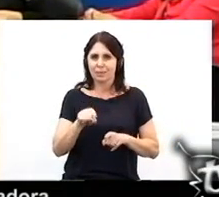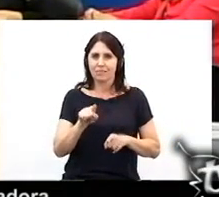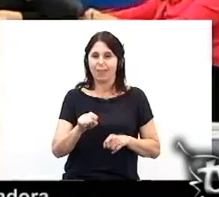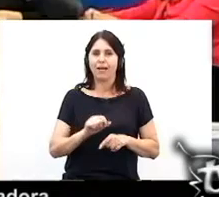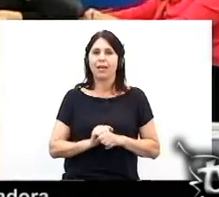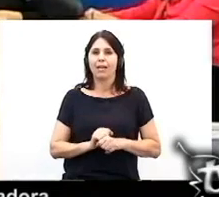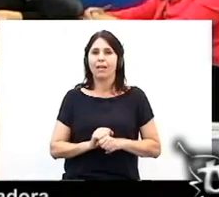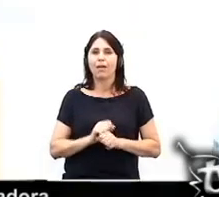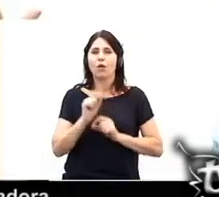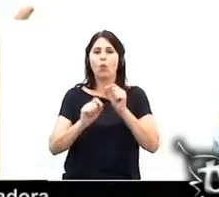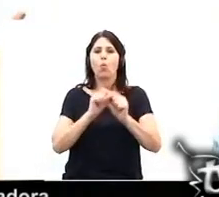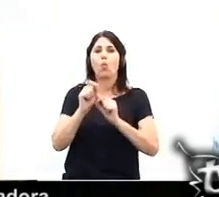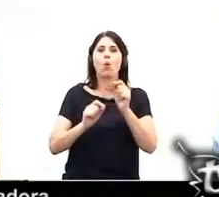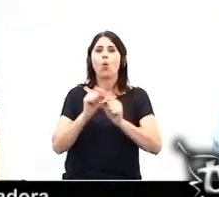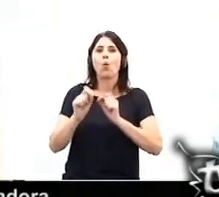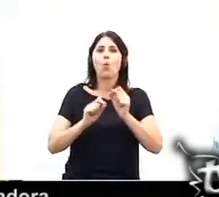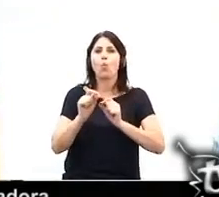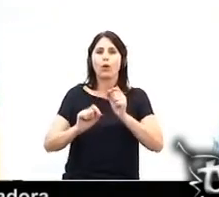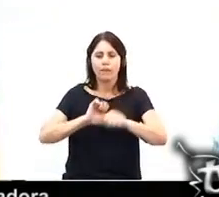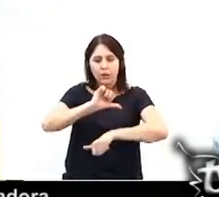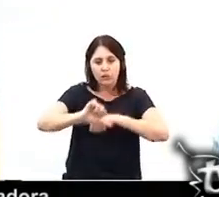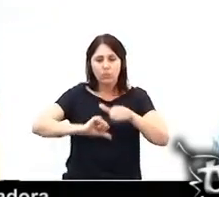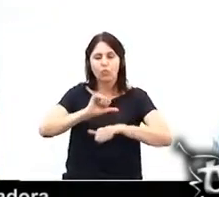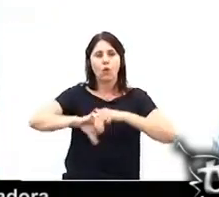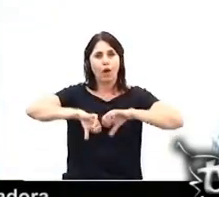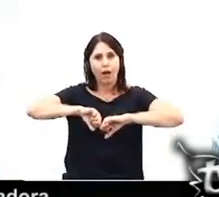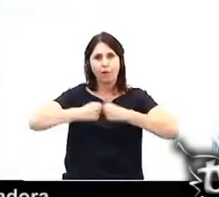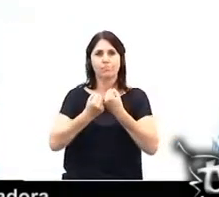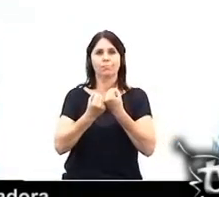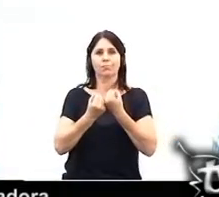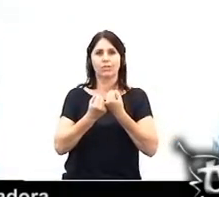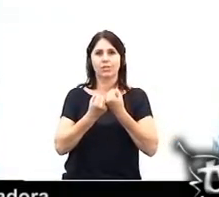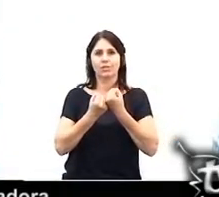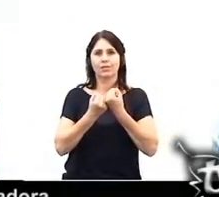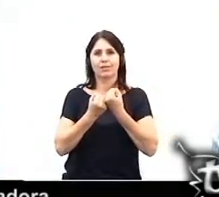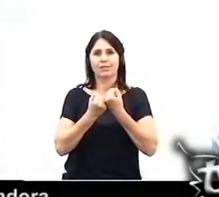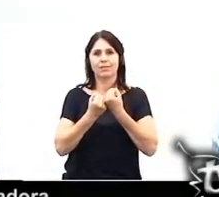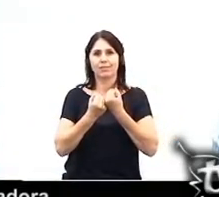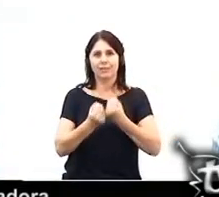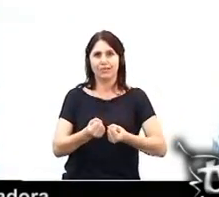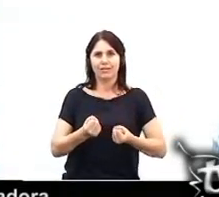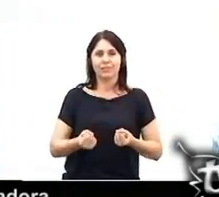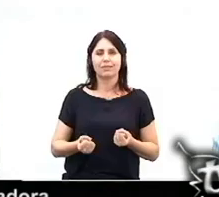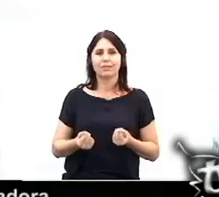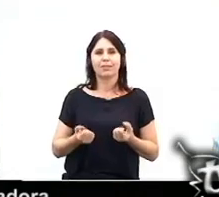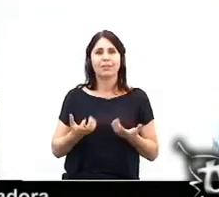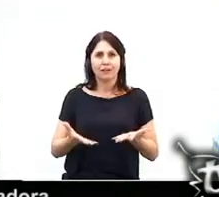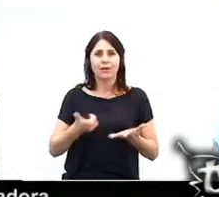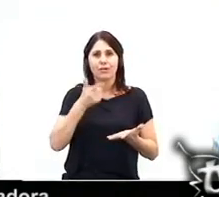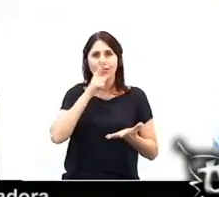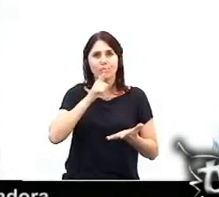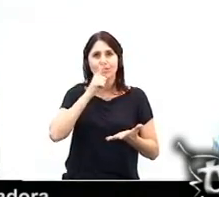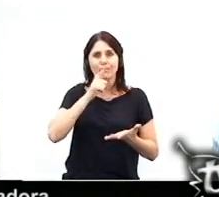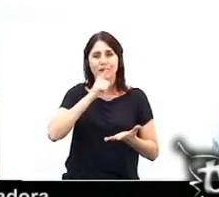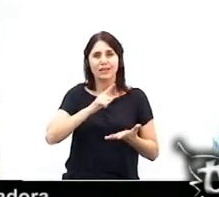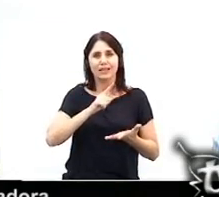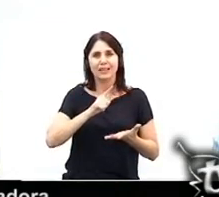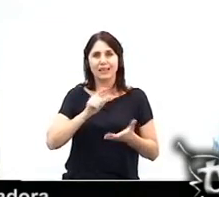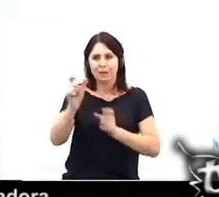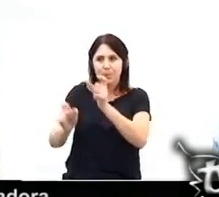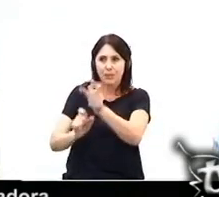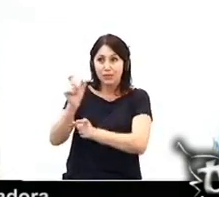cinto. É educação, é cultura, Isso enfim, isso é a resposta do trabalho muito, né, do grupo de